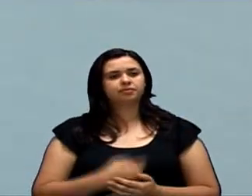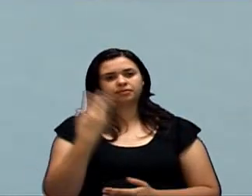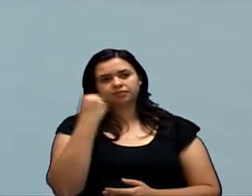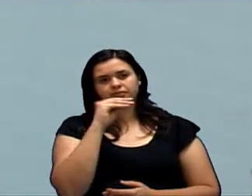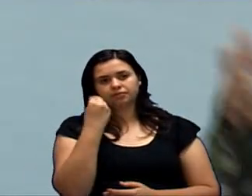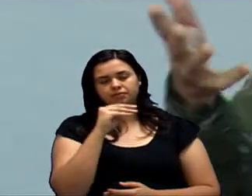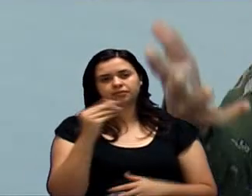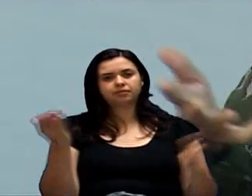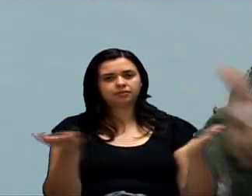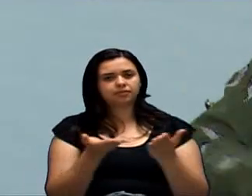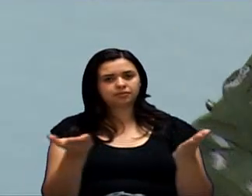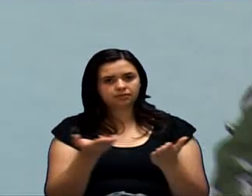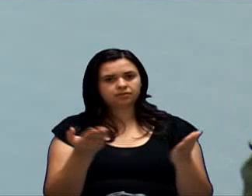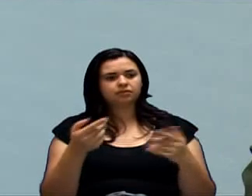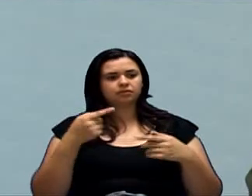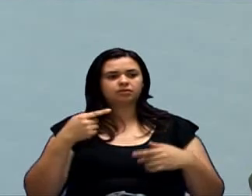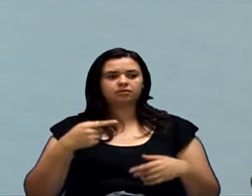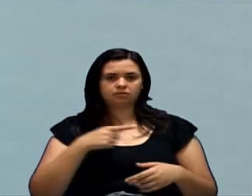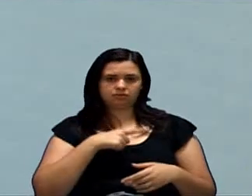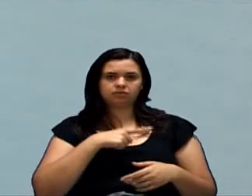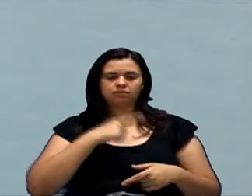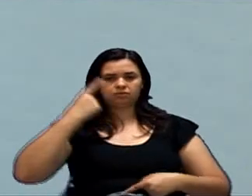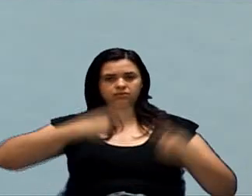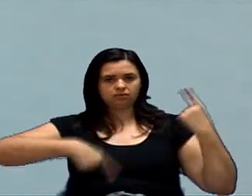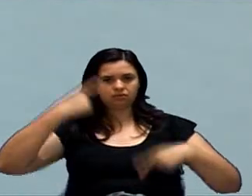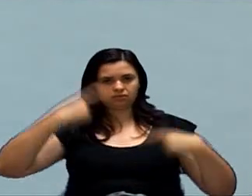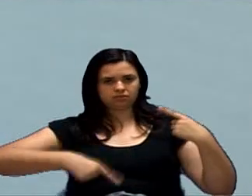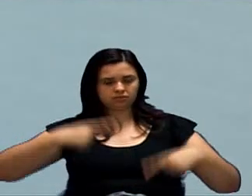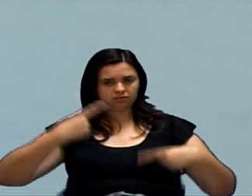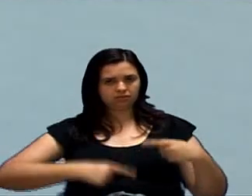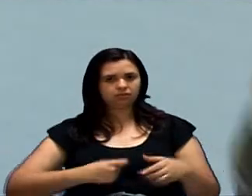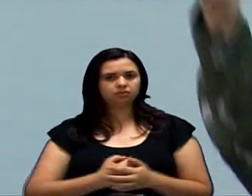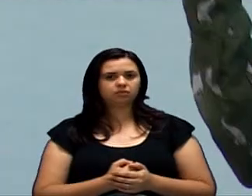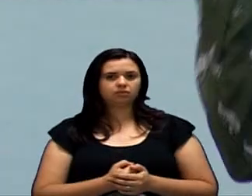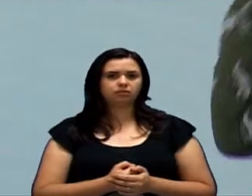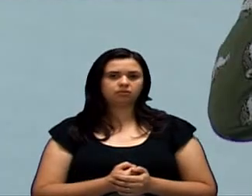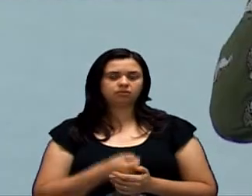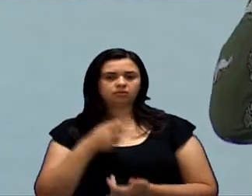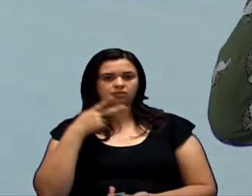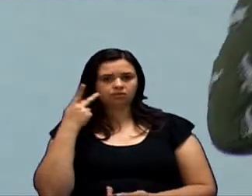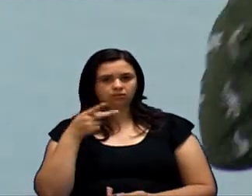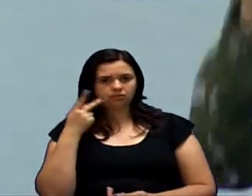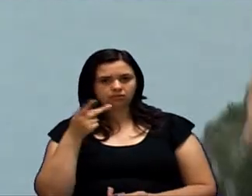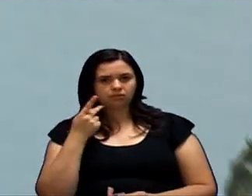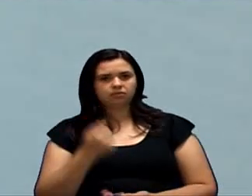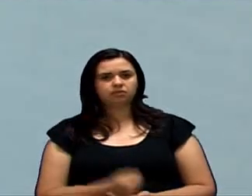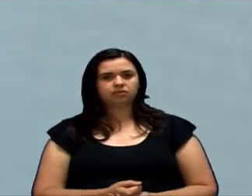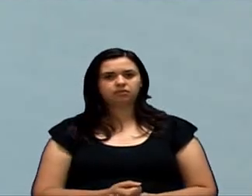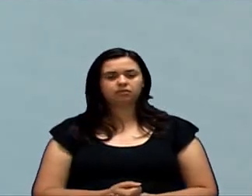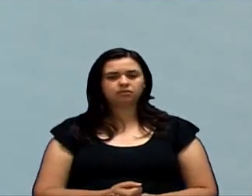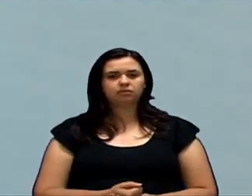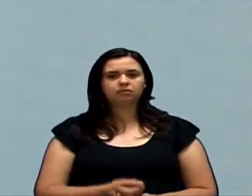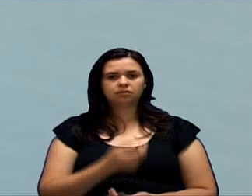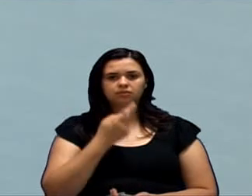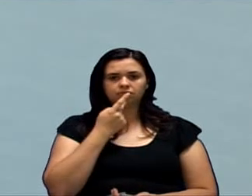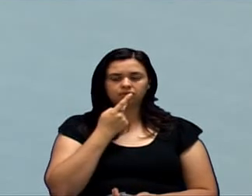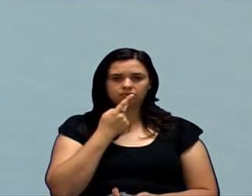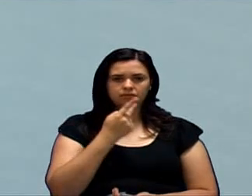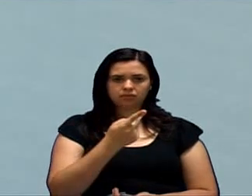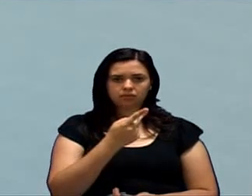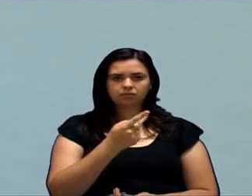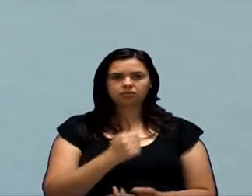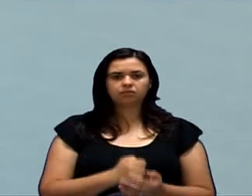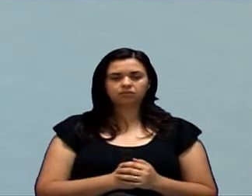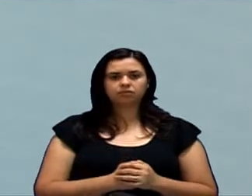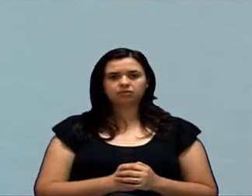Aproveitando o momento, nós tivemos um debate acalorado aqui na Câmara sobre um vereador, chegou a citar, né, que a gente, ao